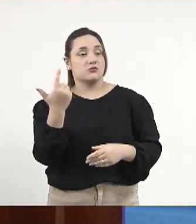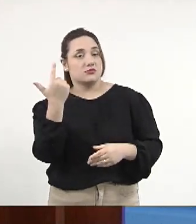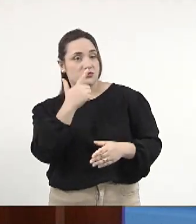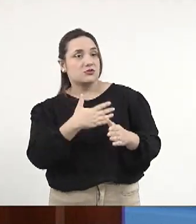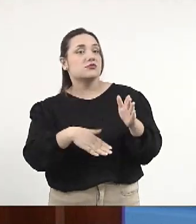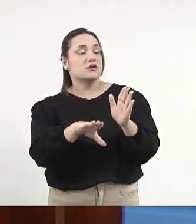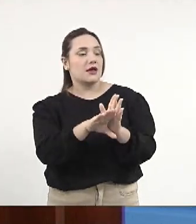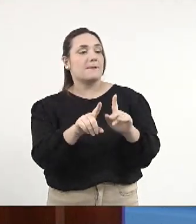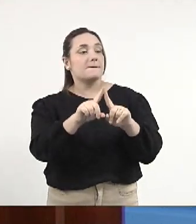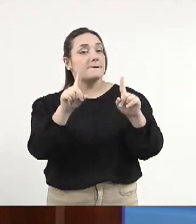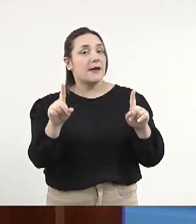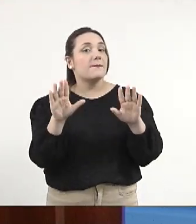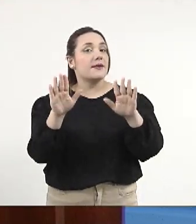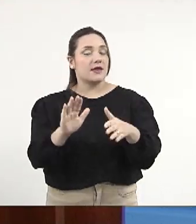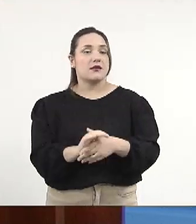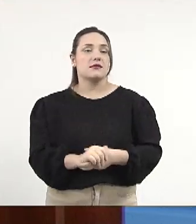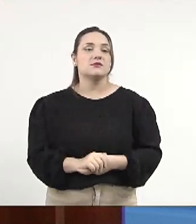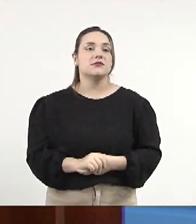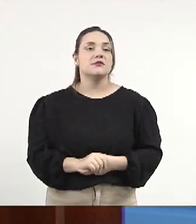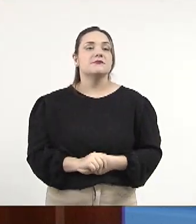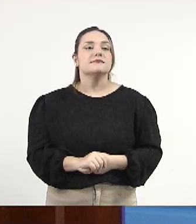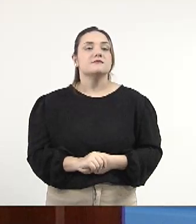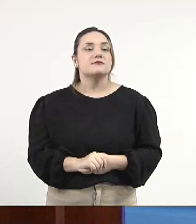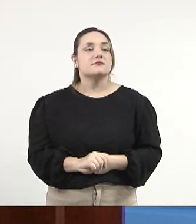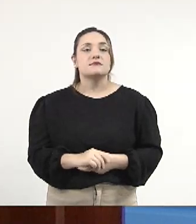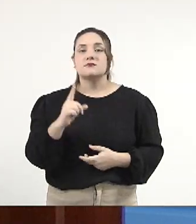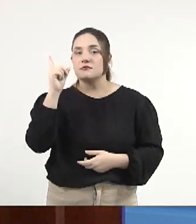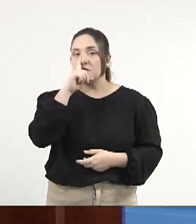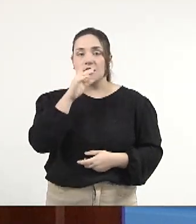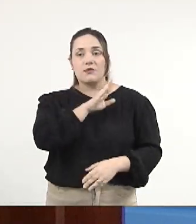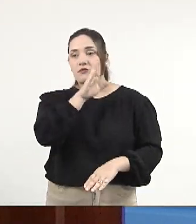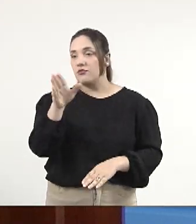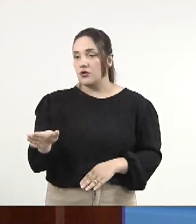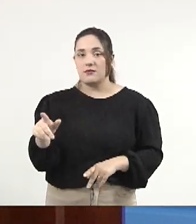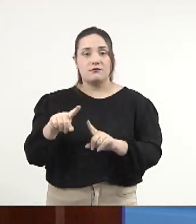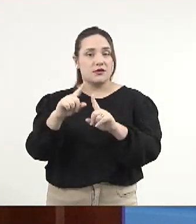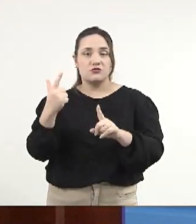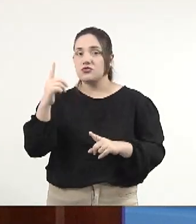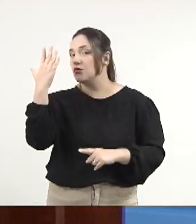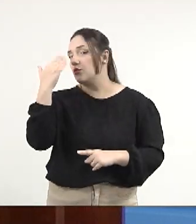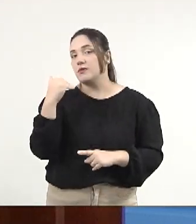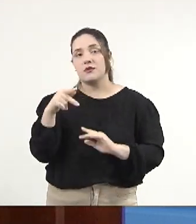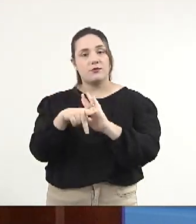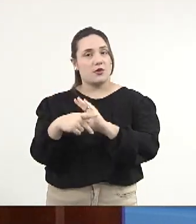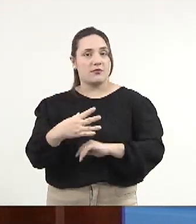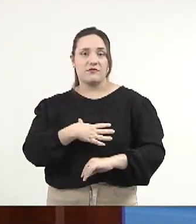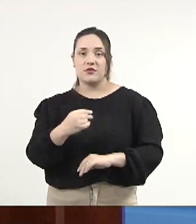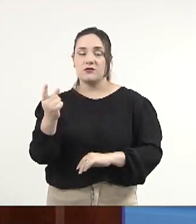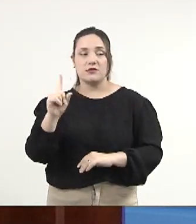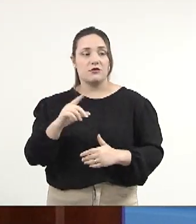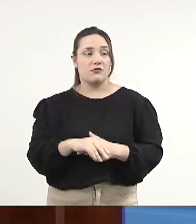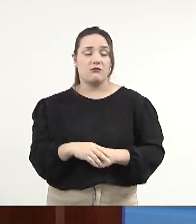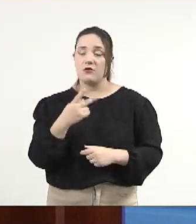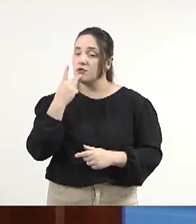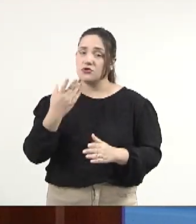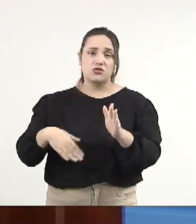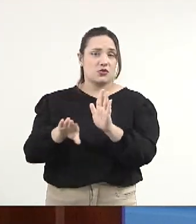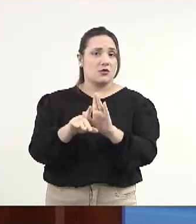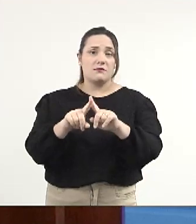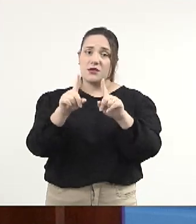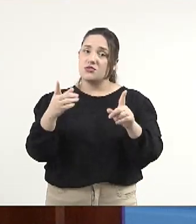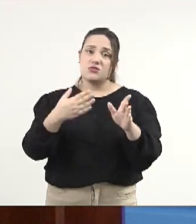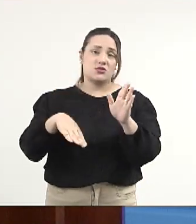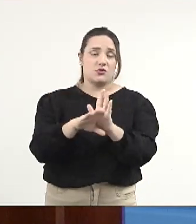Só que a mãe foi lá e não tinha a dieta do seu filho. Falaram que chegou, mas não